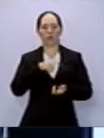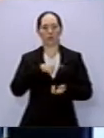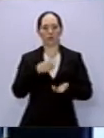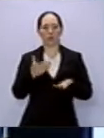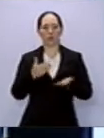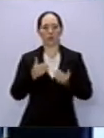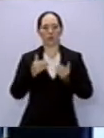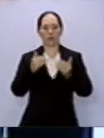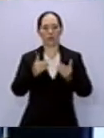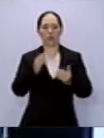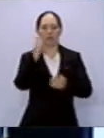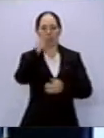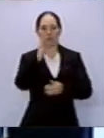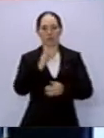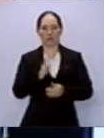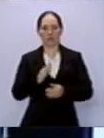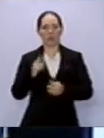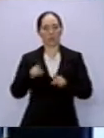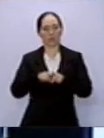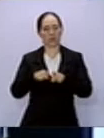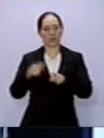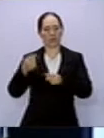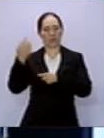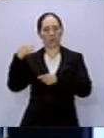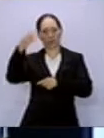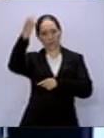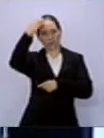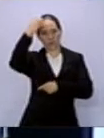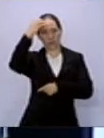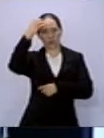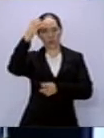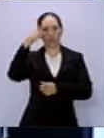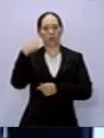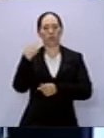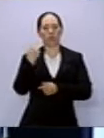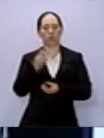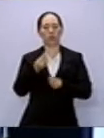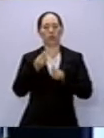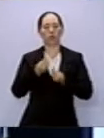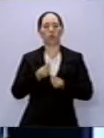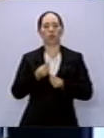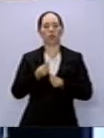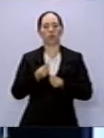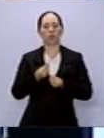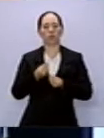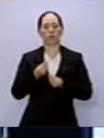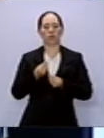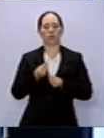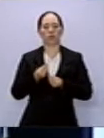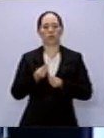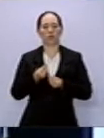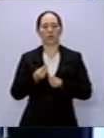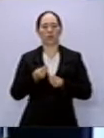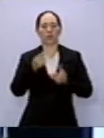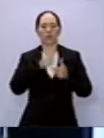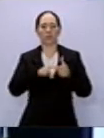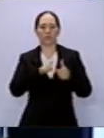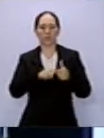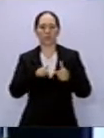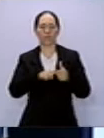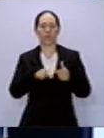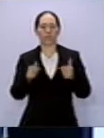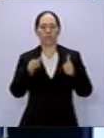desta república e anterior média do império ainda nos traz uma grande defasagem